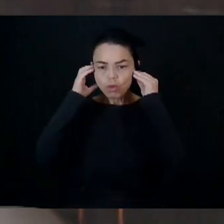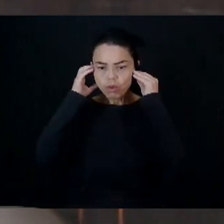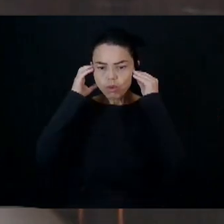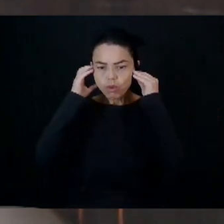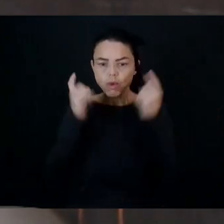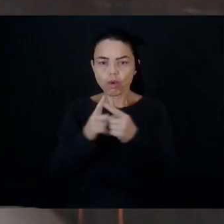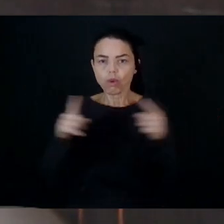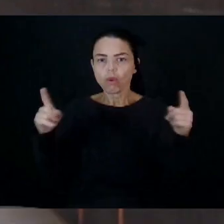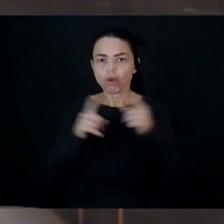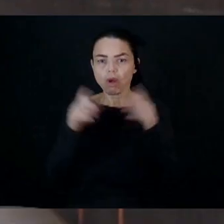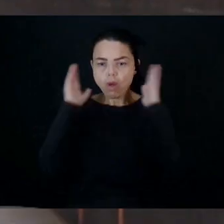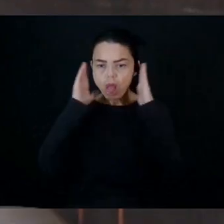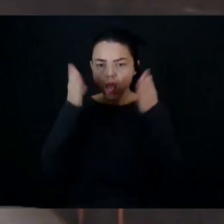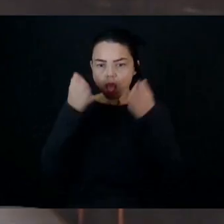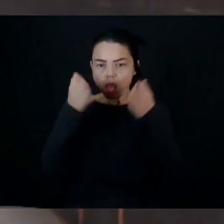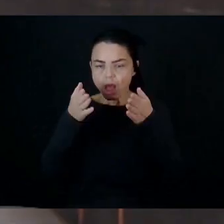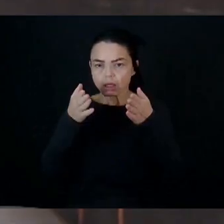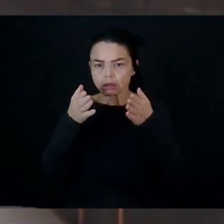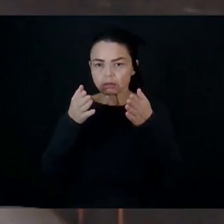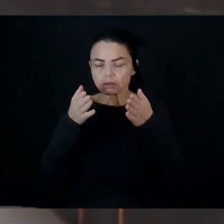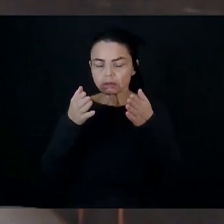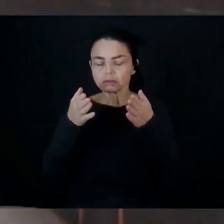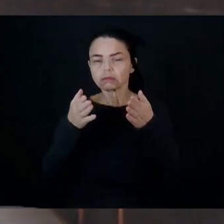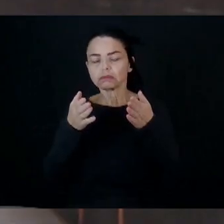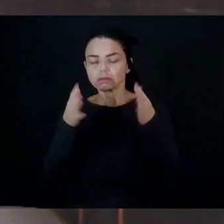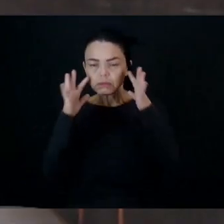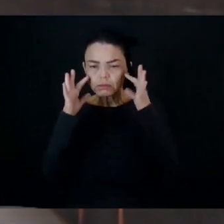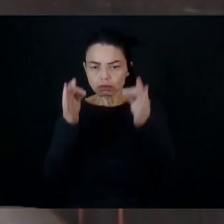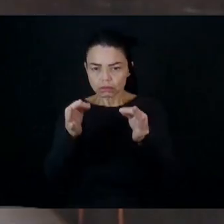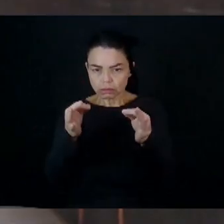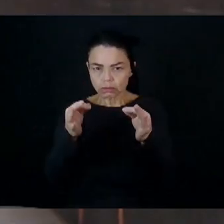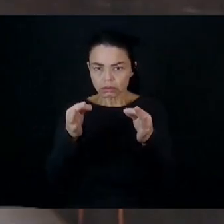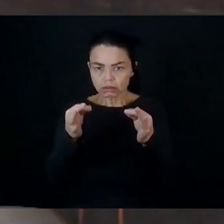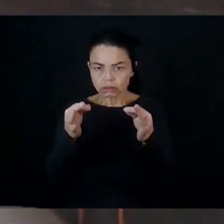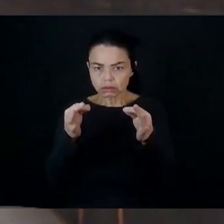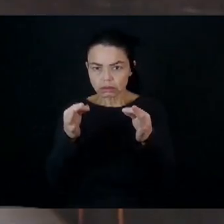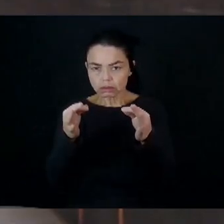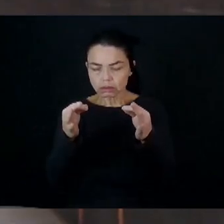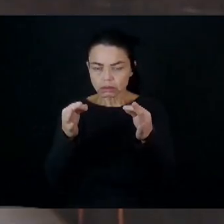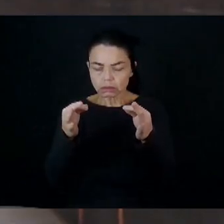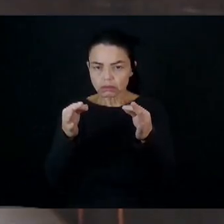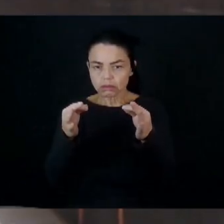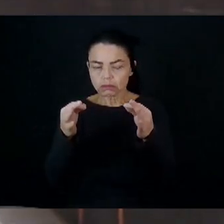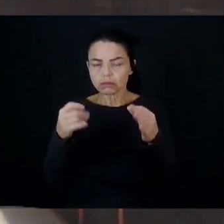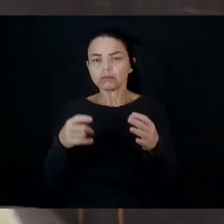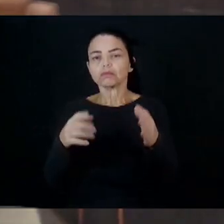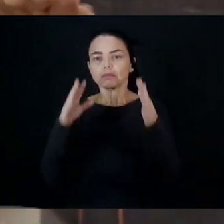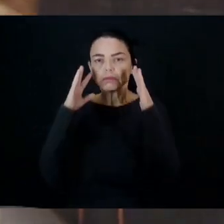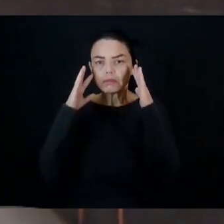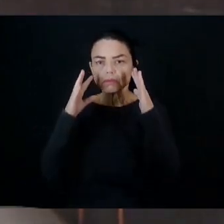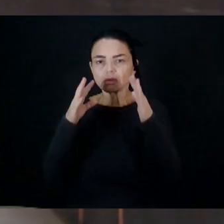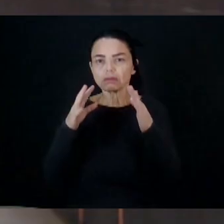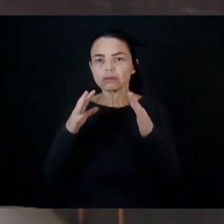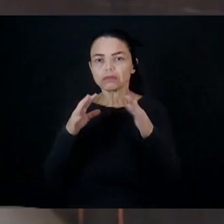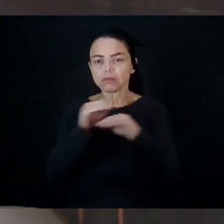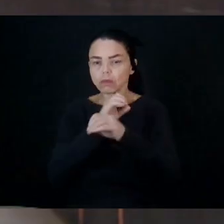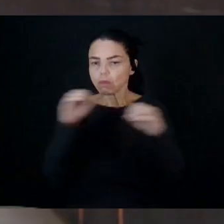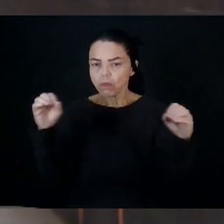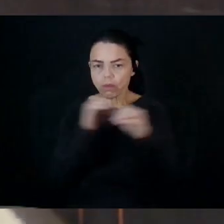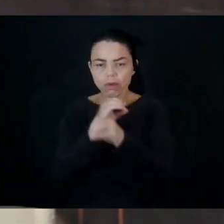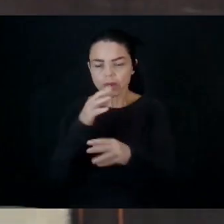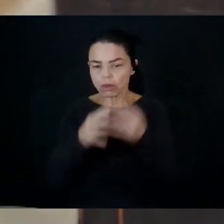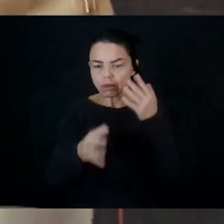estou focando de algum jeito naquele, né, naquele ruído, naquele barulho, enfim. E nada, se o